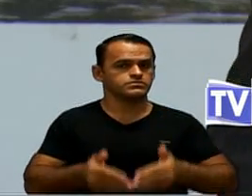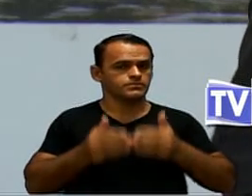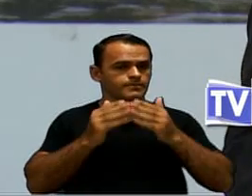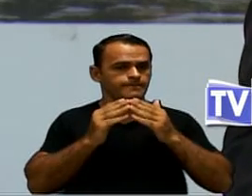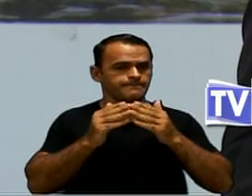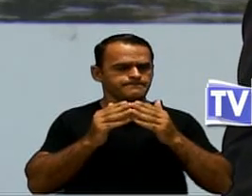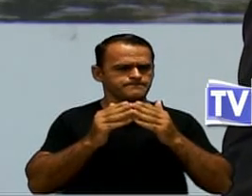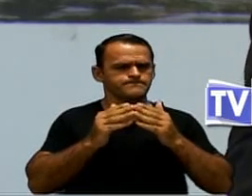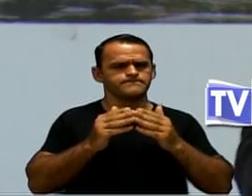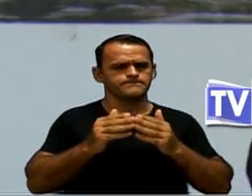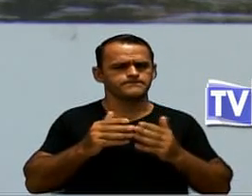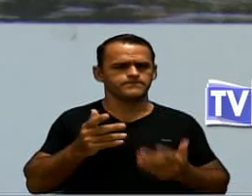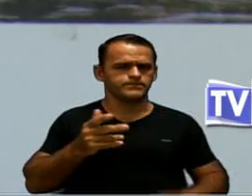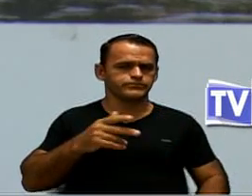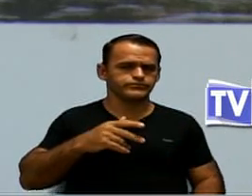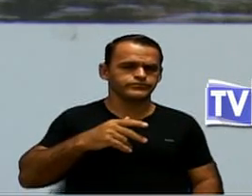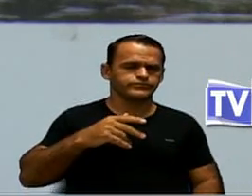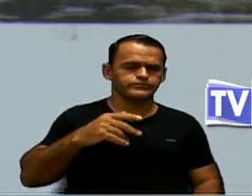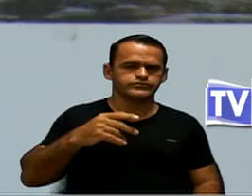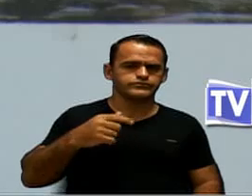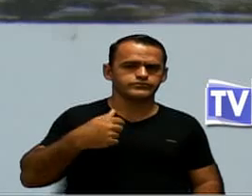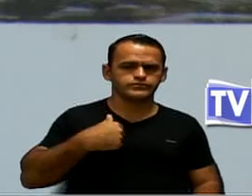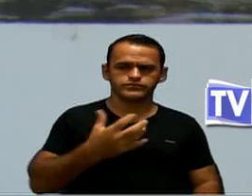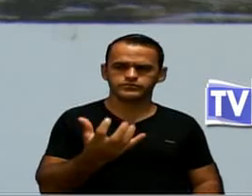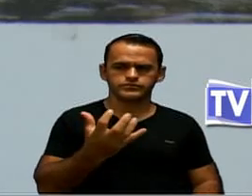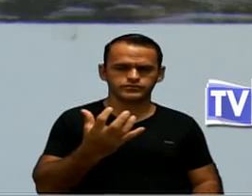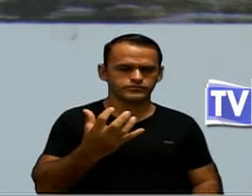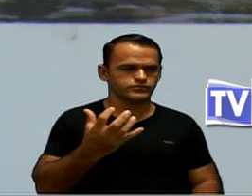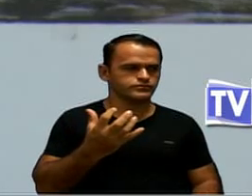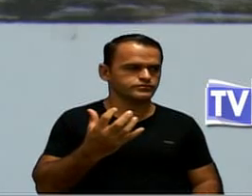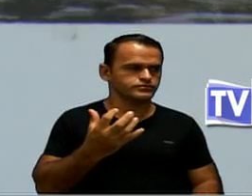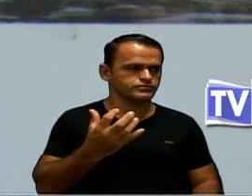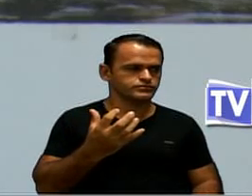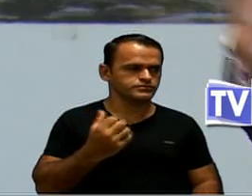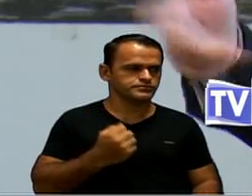destacar o papel do presidente Manga,